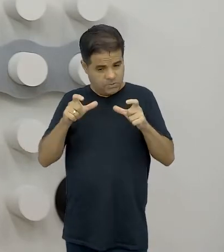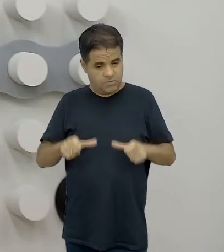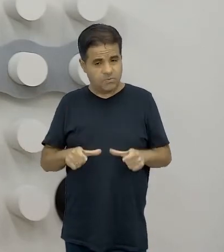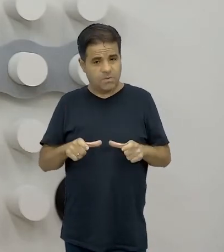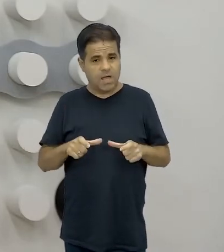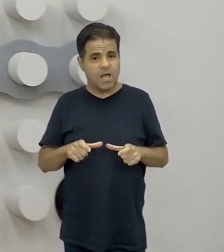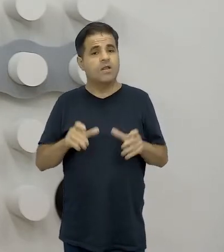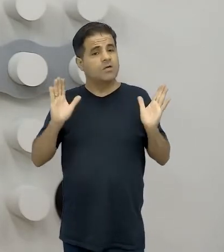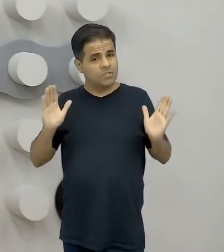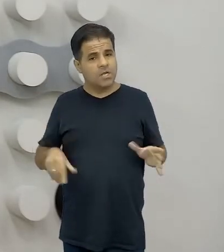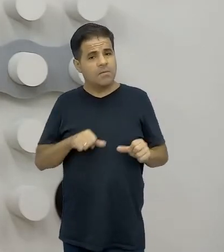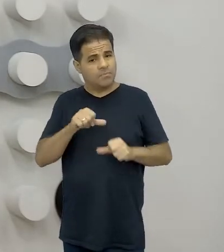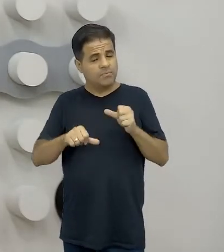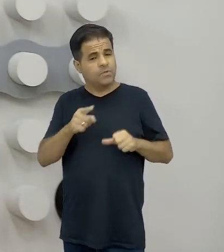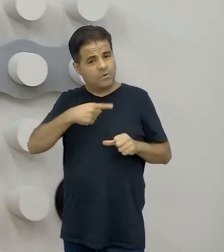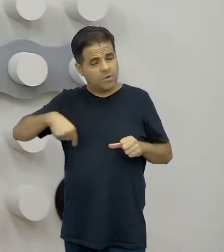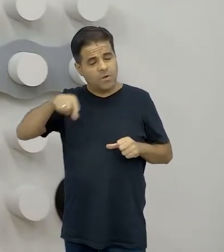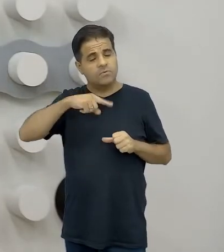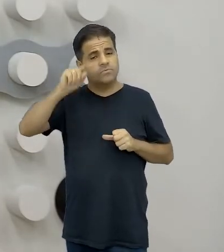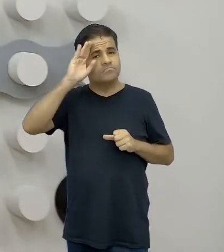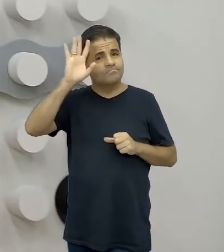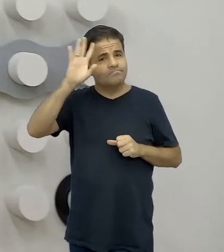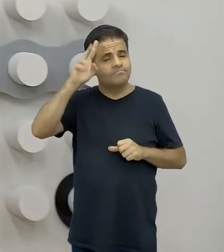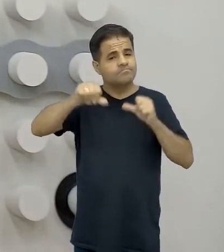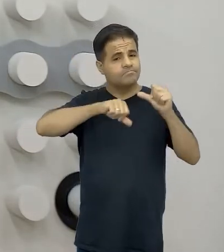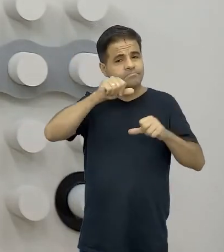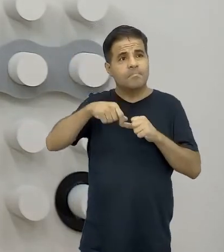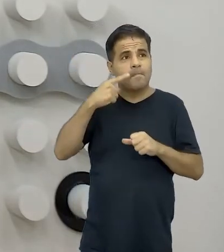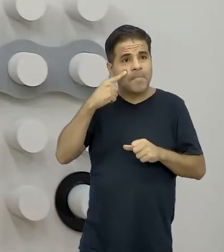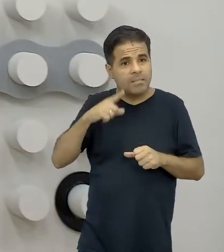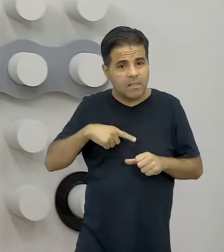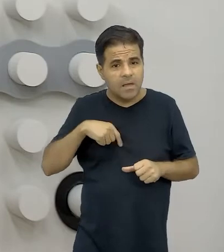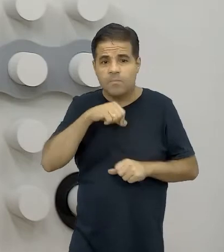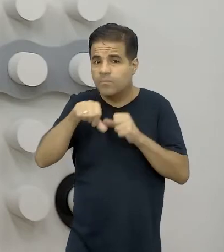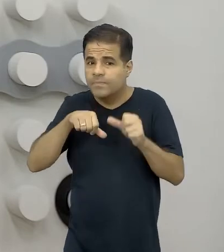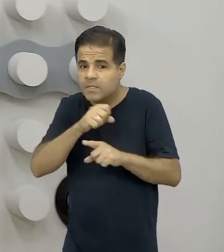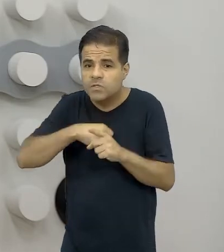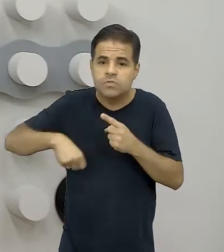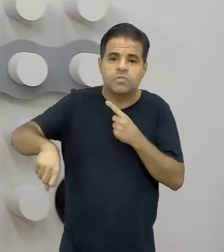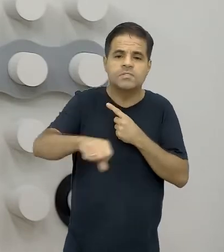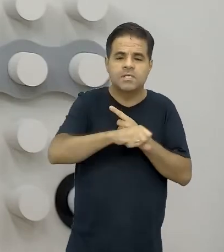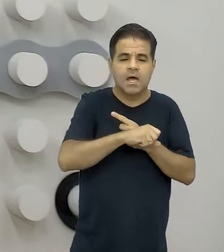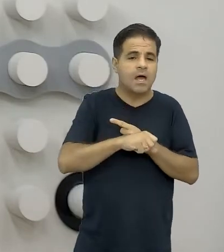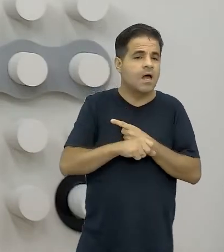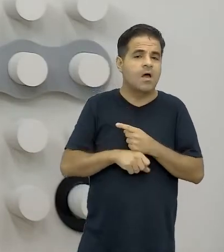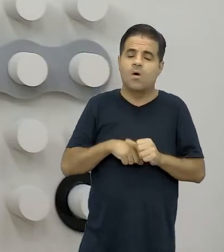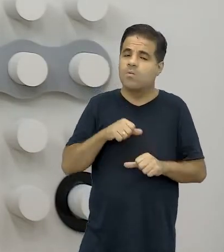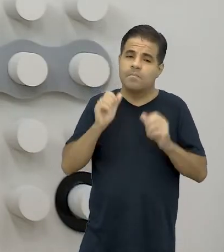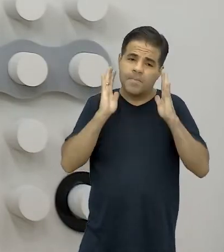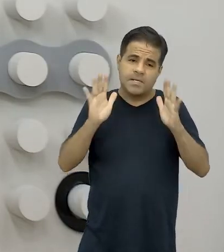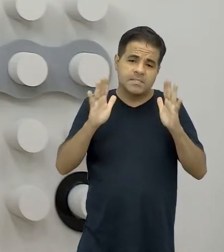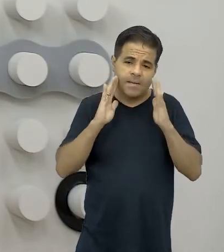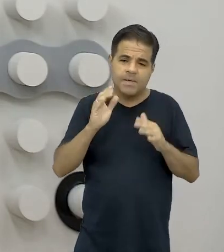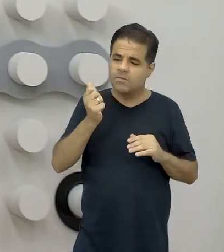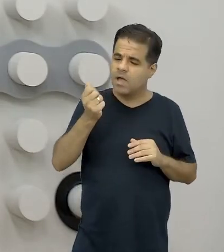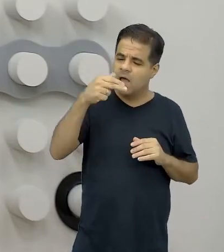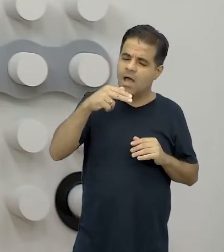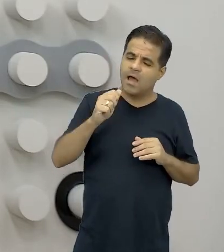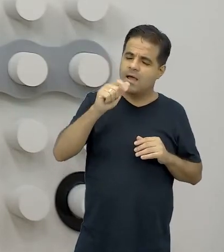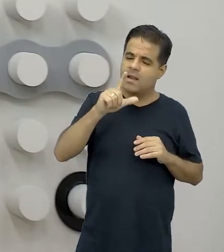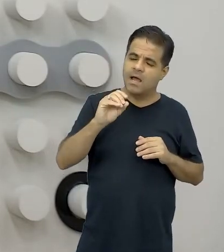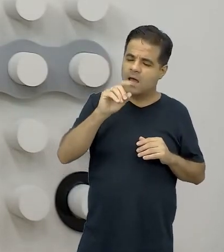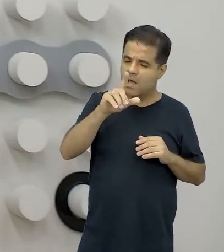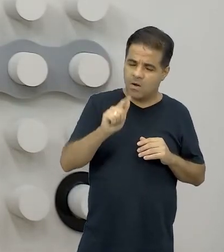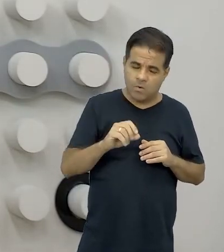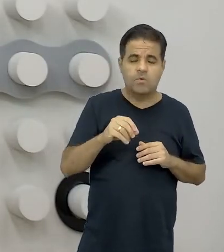a gente já muda o nosso pensamento. Então, para haver mudança social, é um pensamento análogo também. A gente tem que